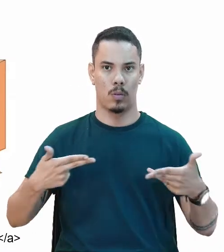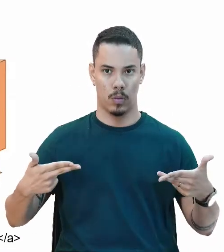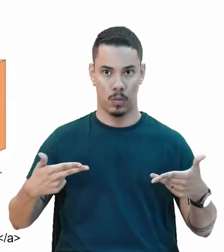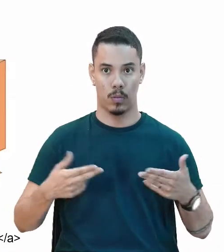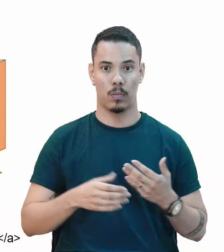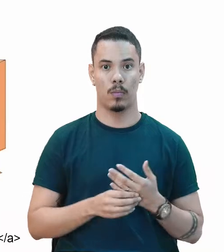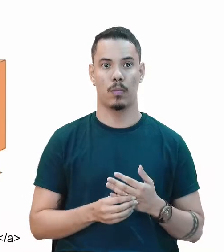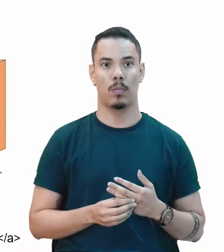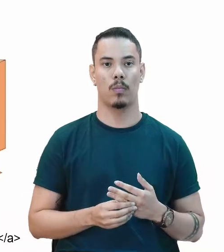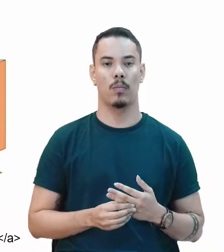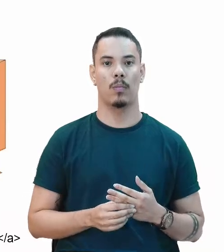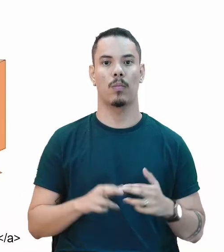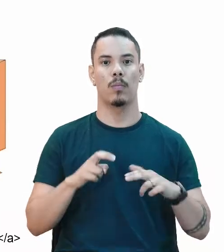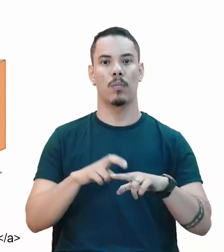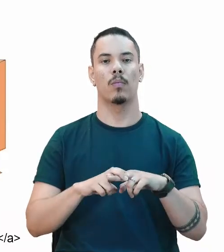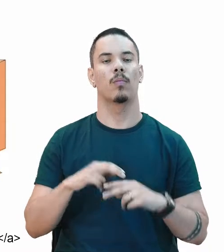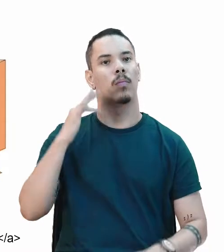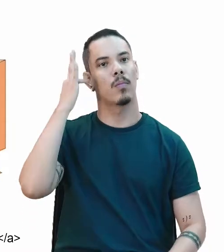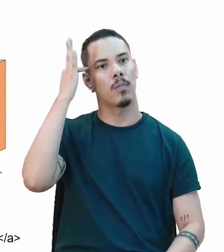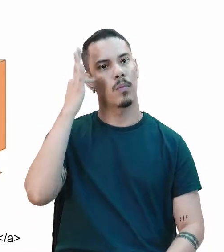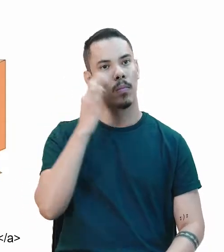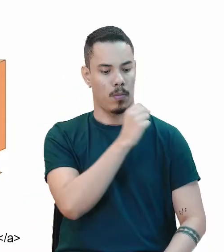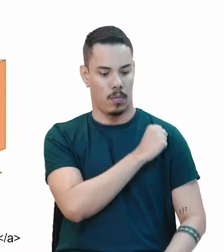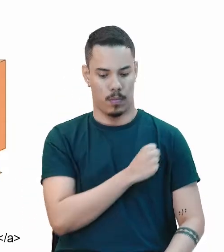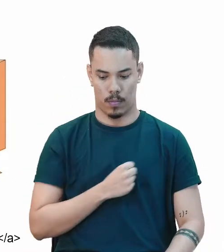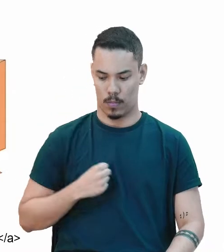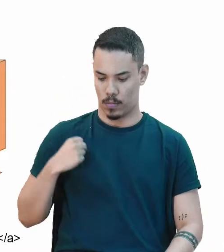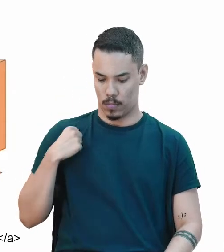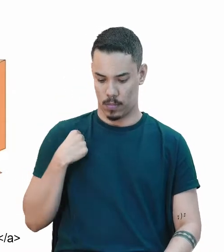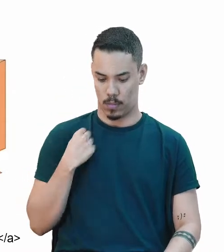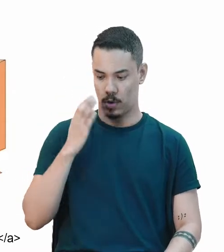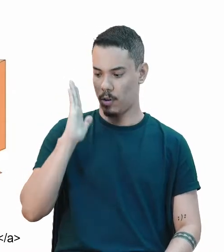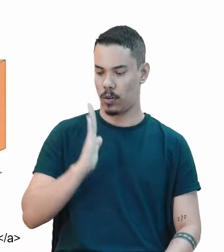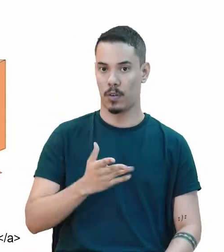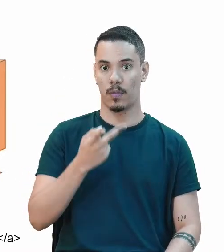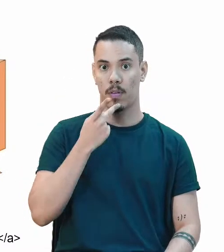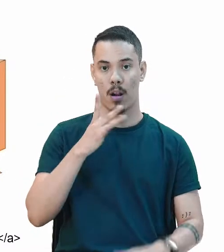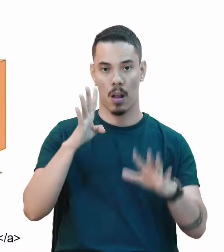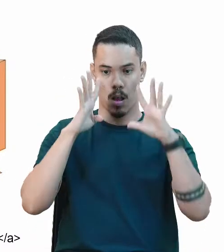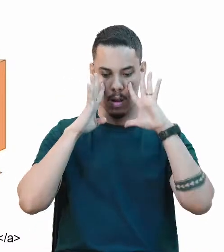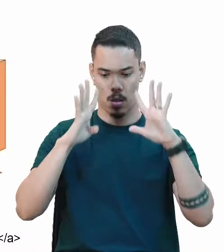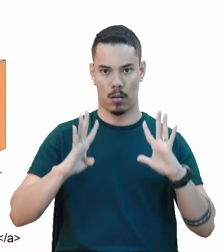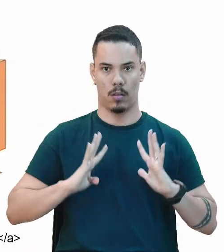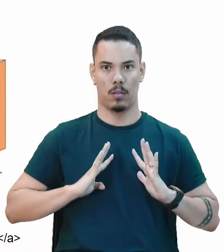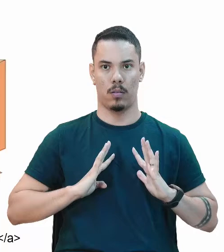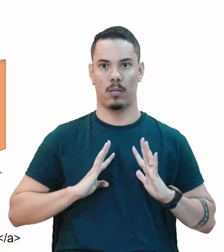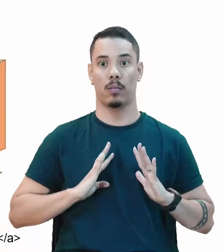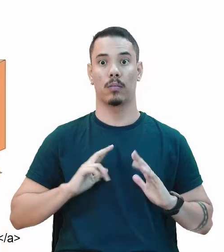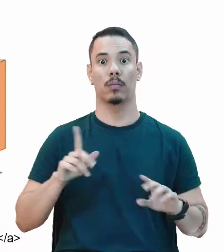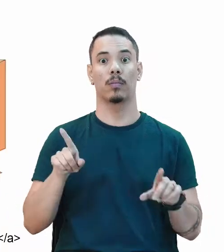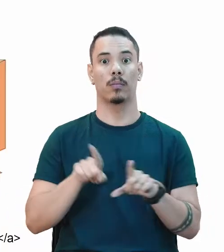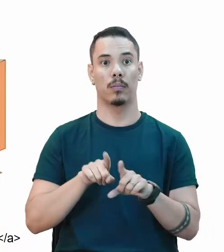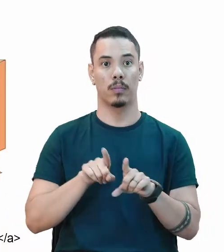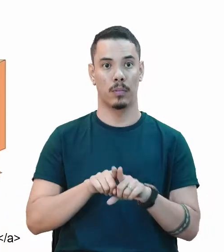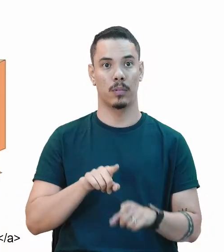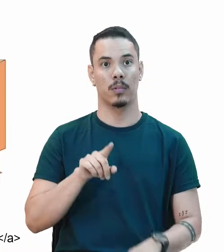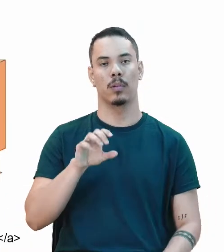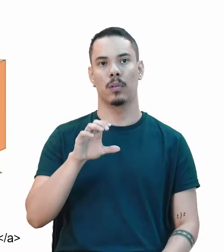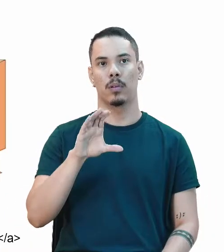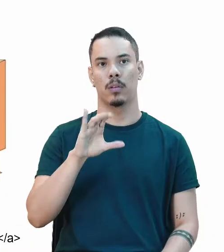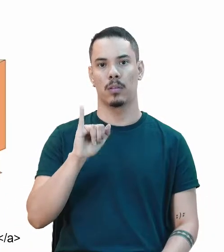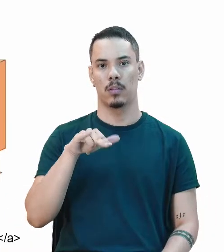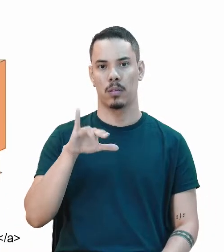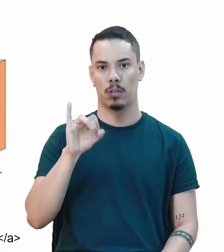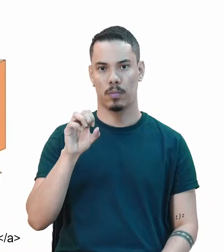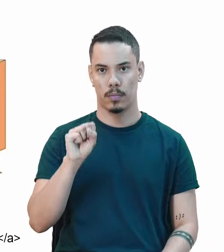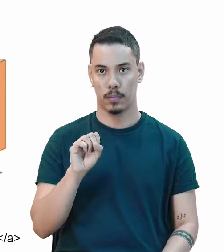Sócrates, o filósofo Sócrates, já chamava atenção para isso. E os cínicos levam isso